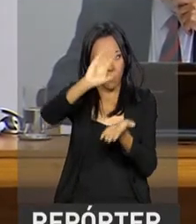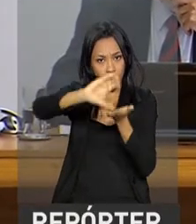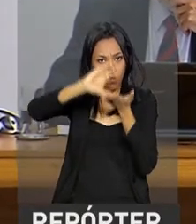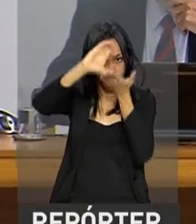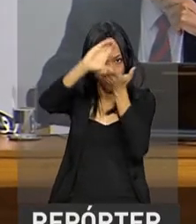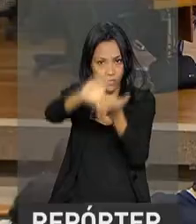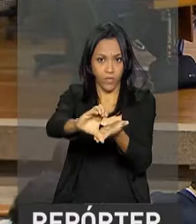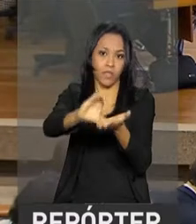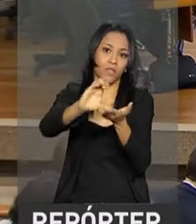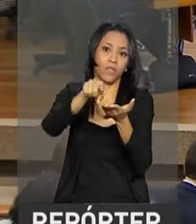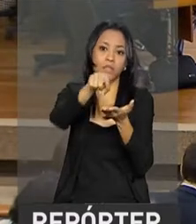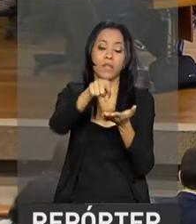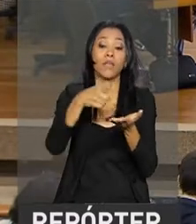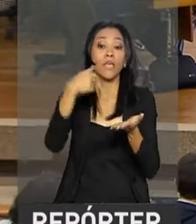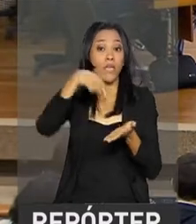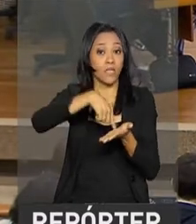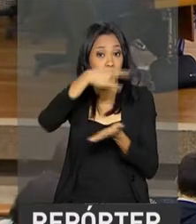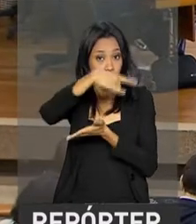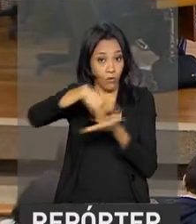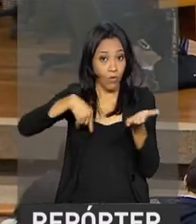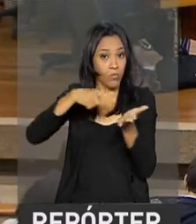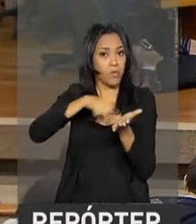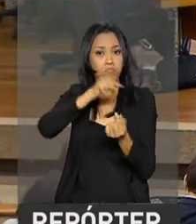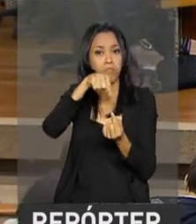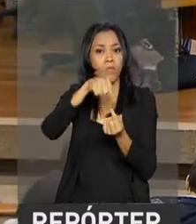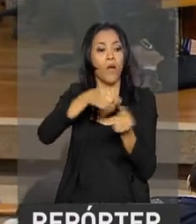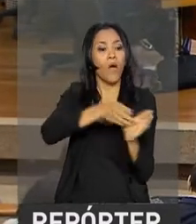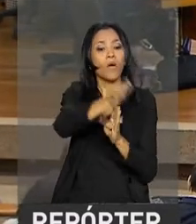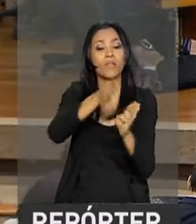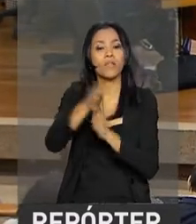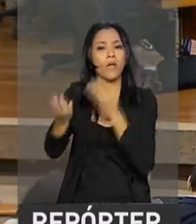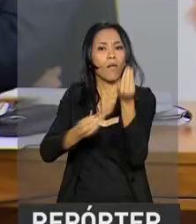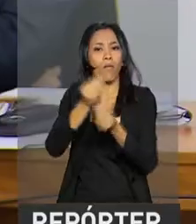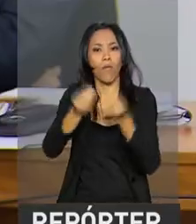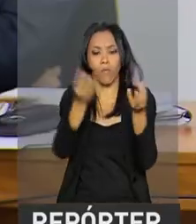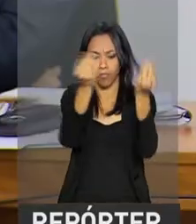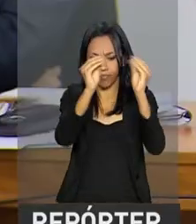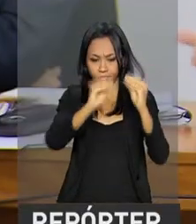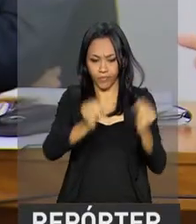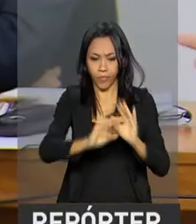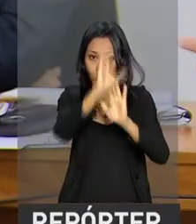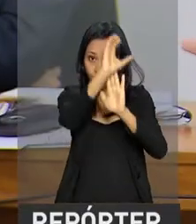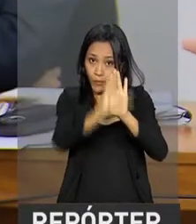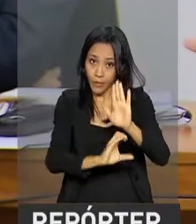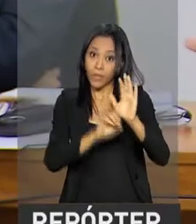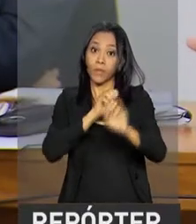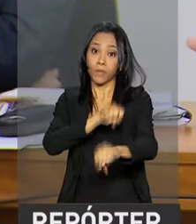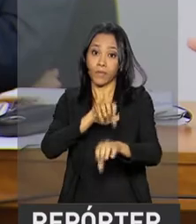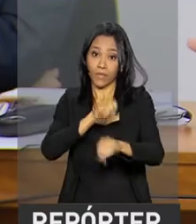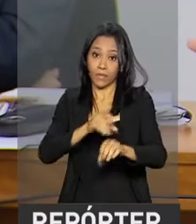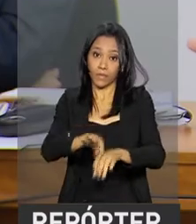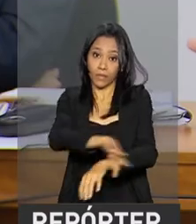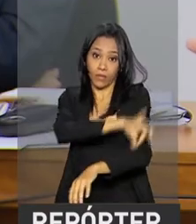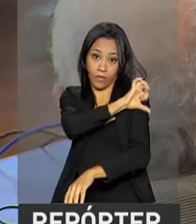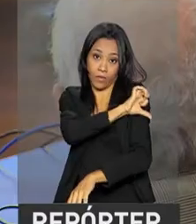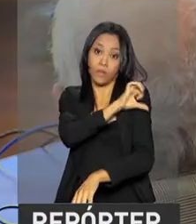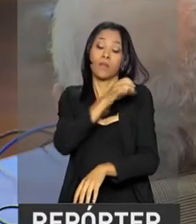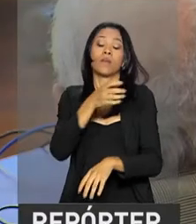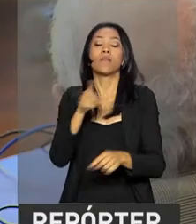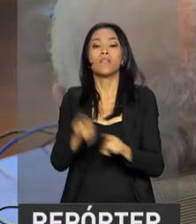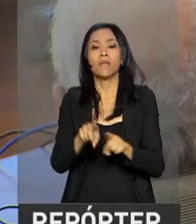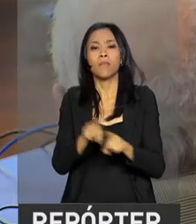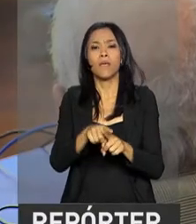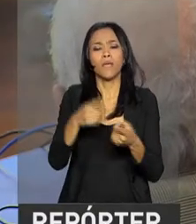de Educação. O documento vai orientar os currículos da educação básica e estabelecer conhecimentos, competências